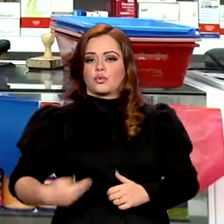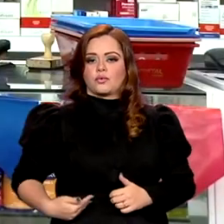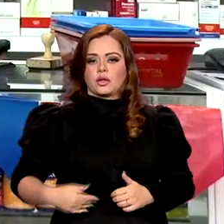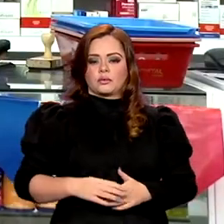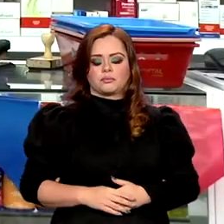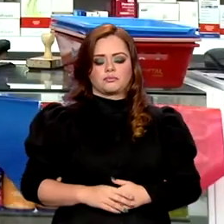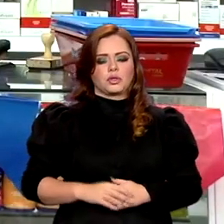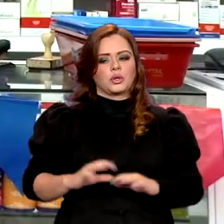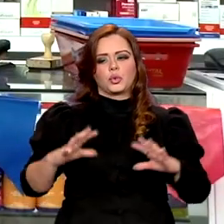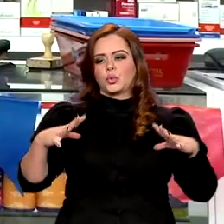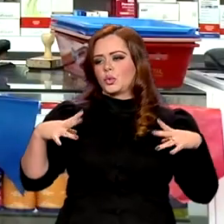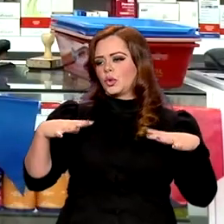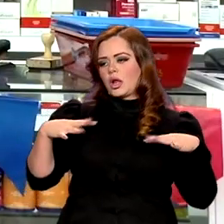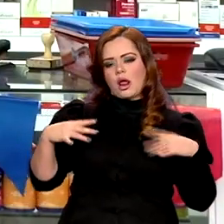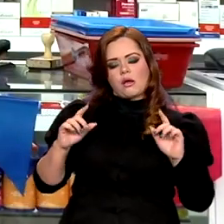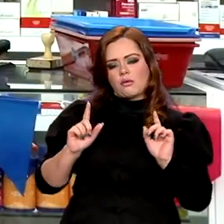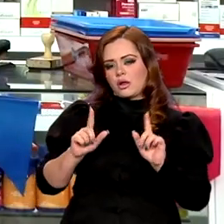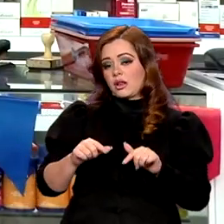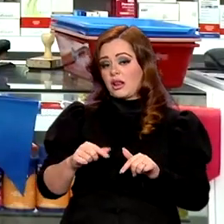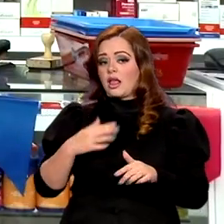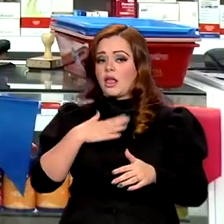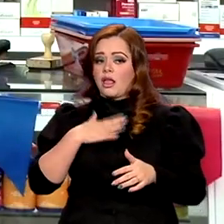Tudo tranquilo. Sai daqui, passo